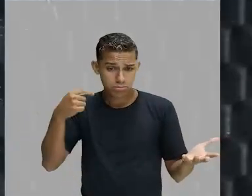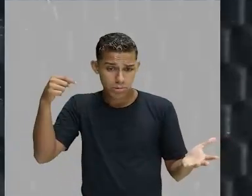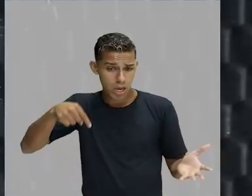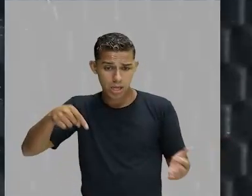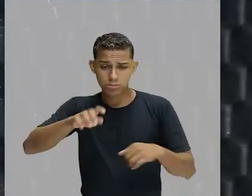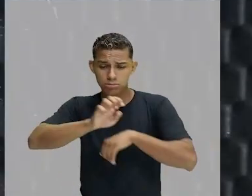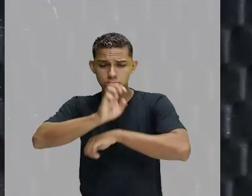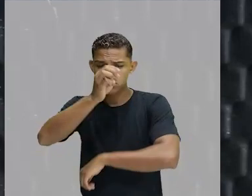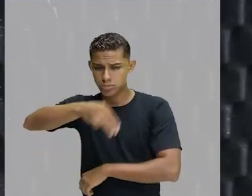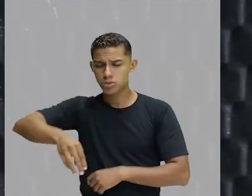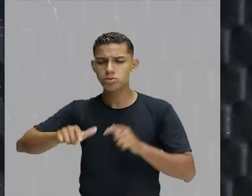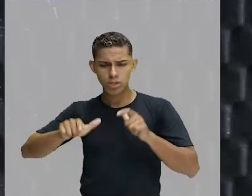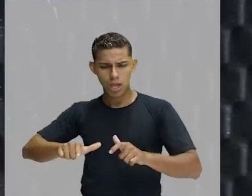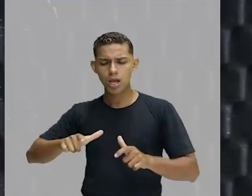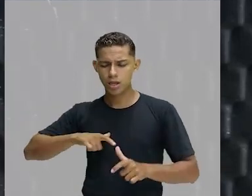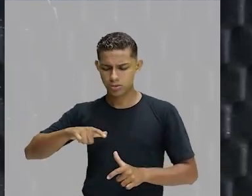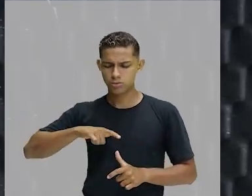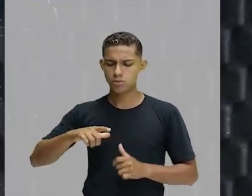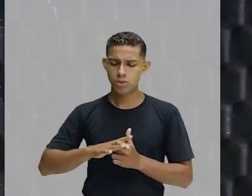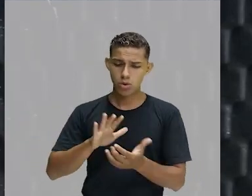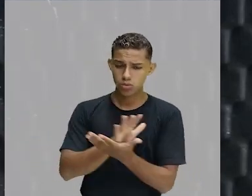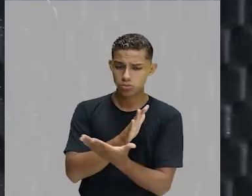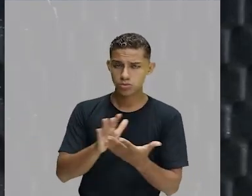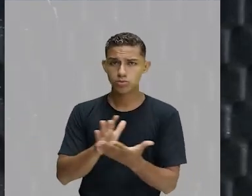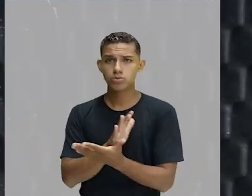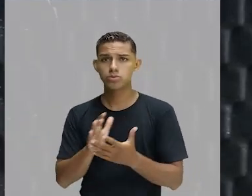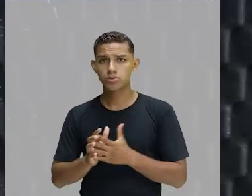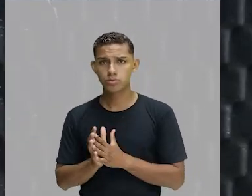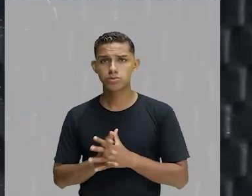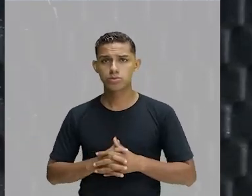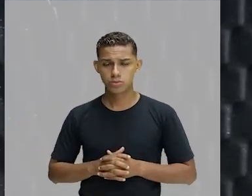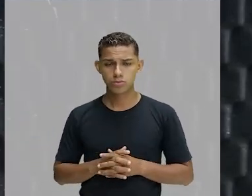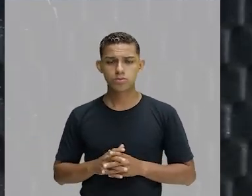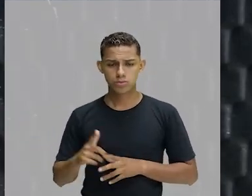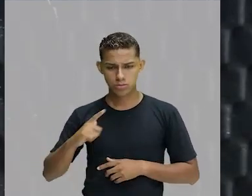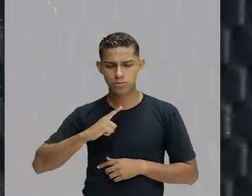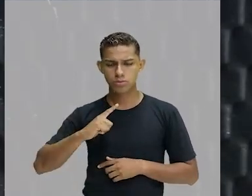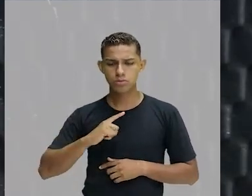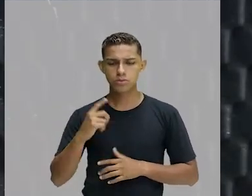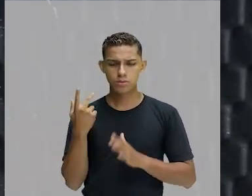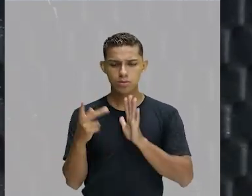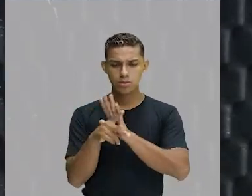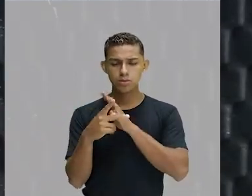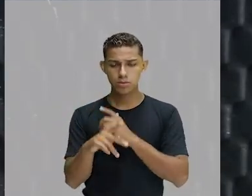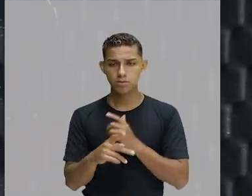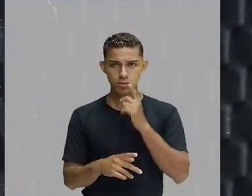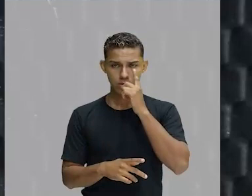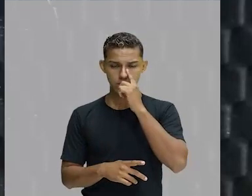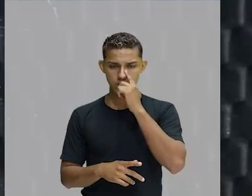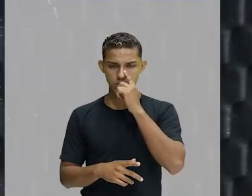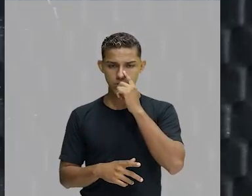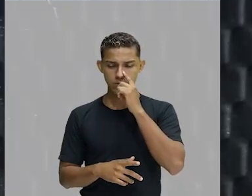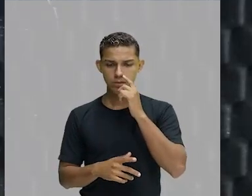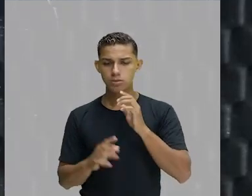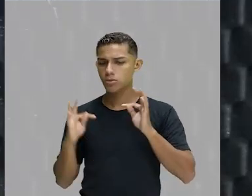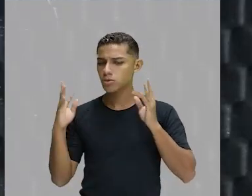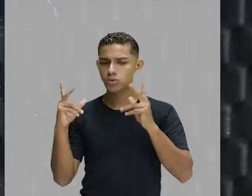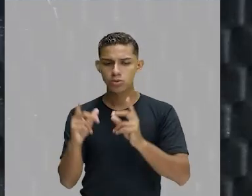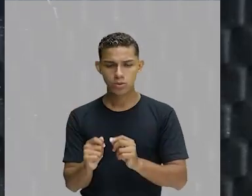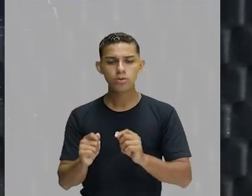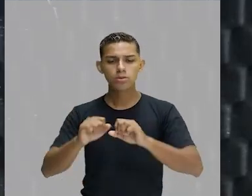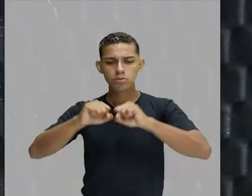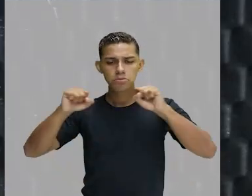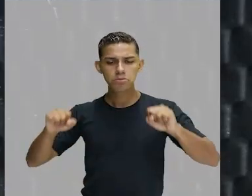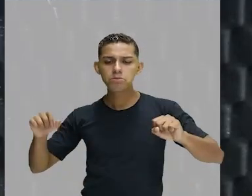a gente vê, tem locais, né, fazendas, sítios, propriedades pequenas que tem toda essa